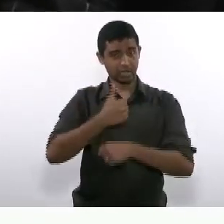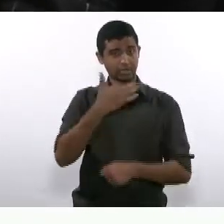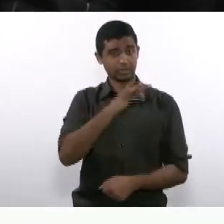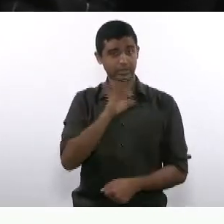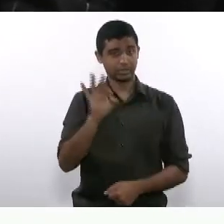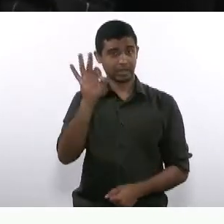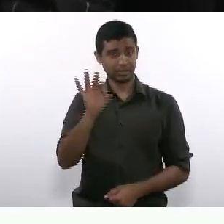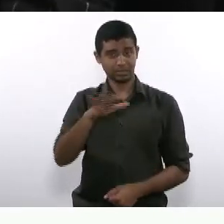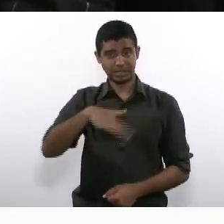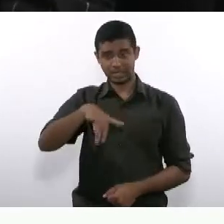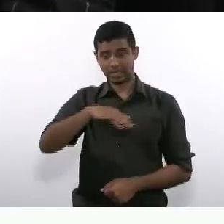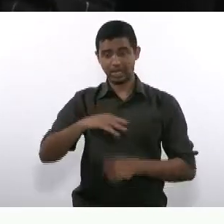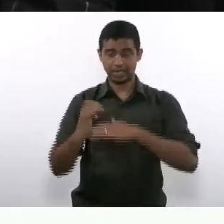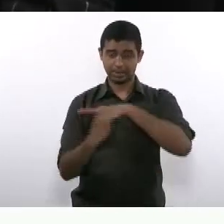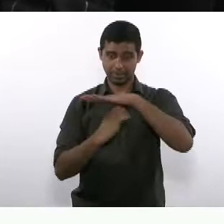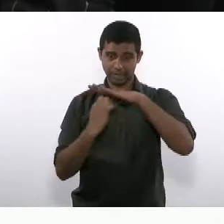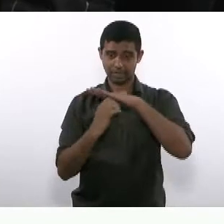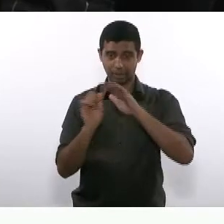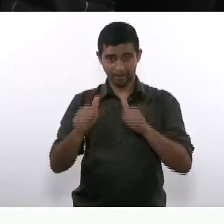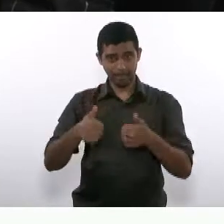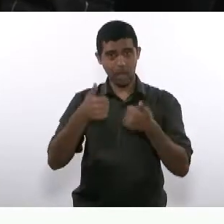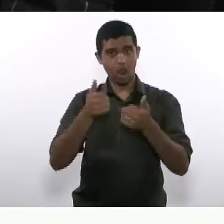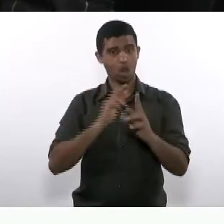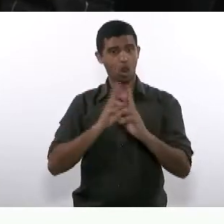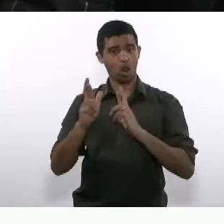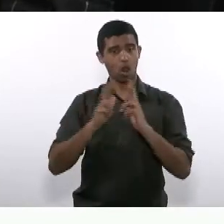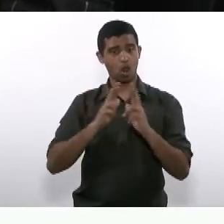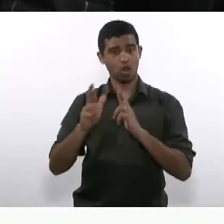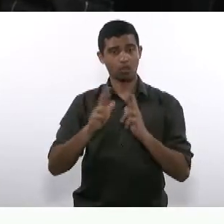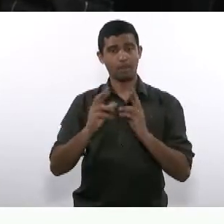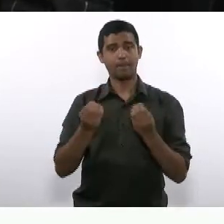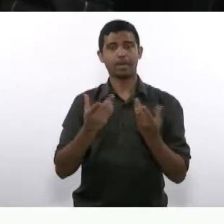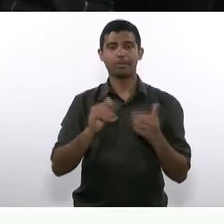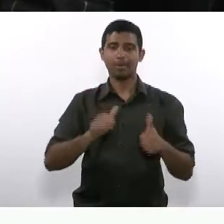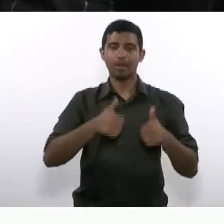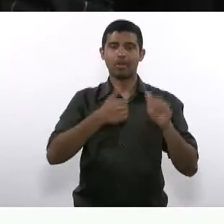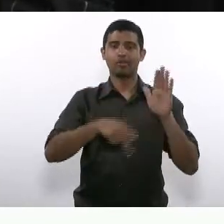empresas. Então, melhorou essa relação do patrocinador com o projeto. Tá?